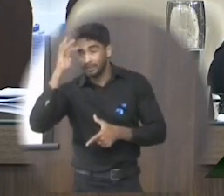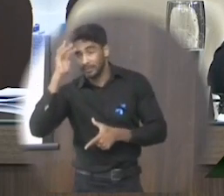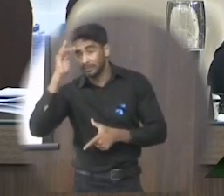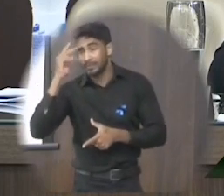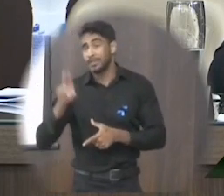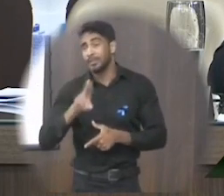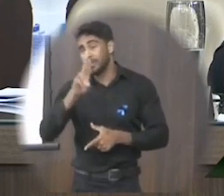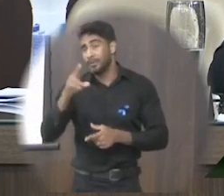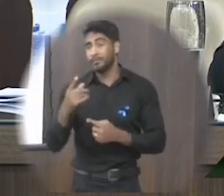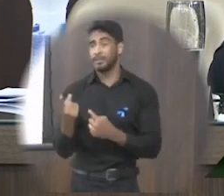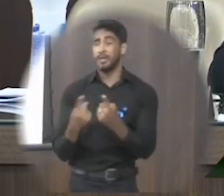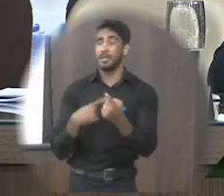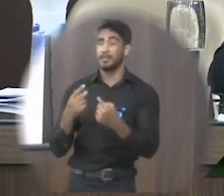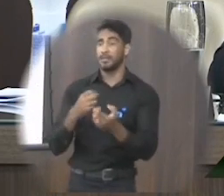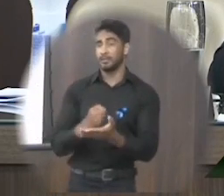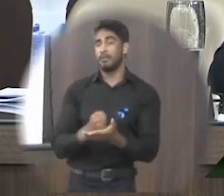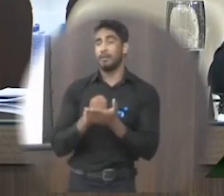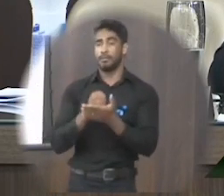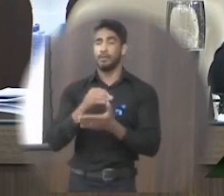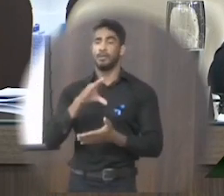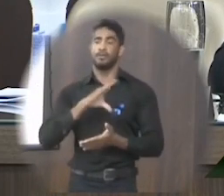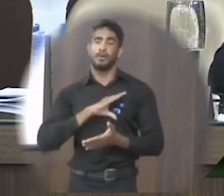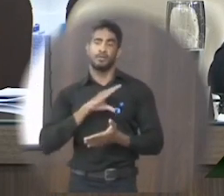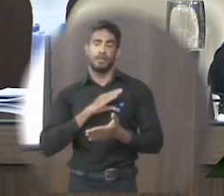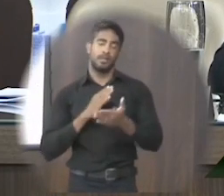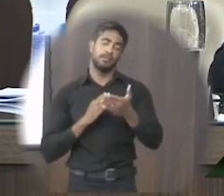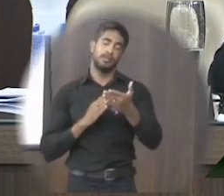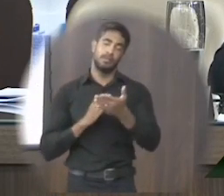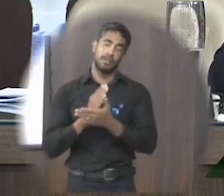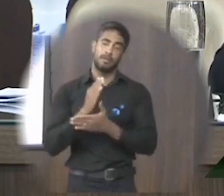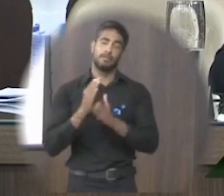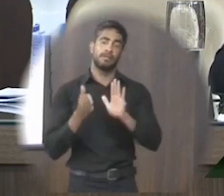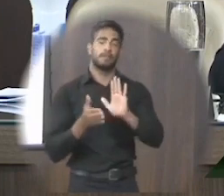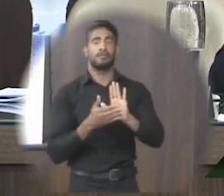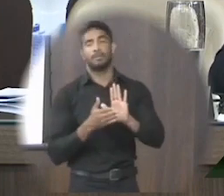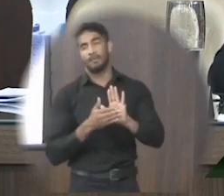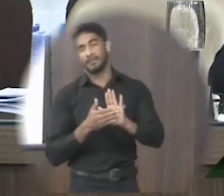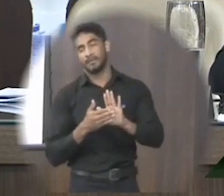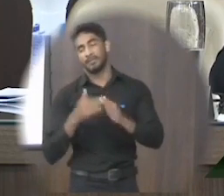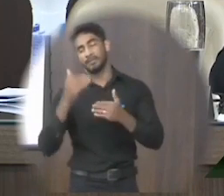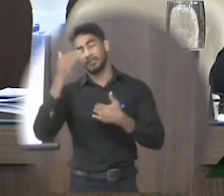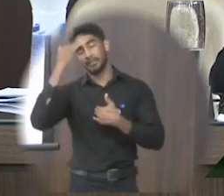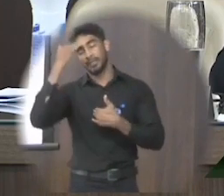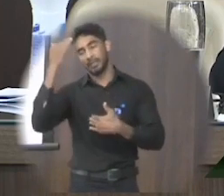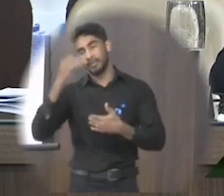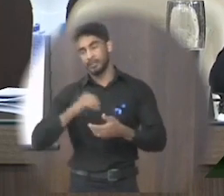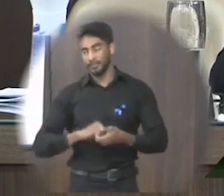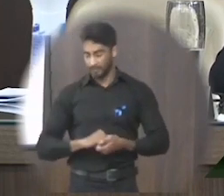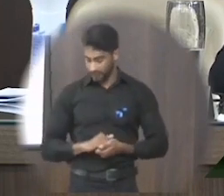dos nobres colegas, na aprovação da presente proposição, desde já agradeço.